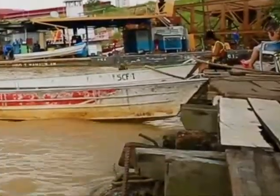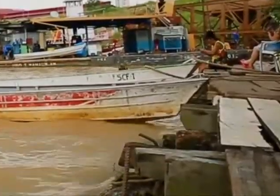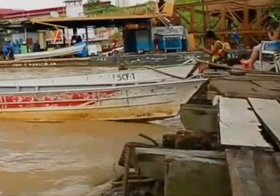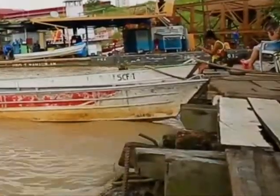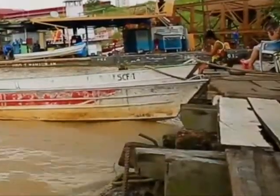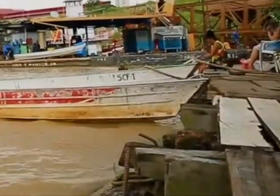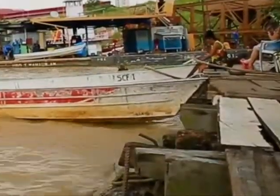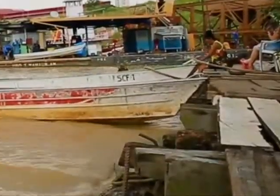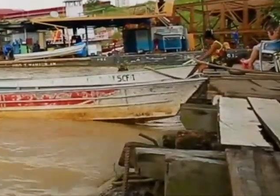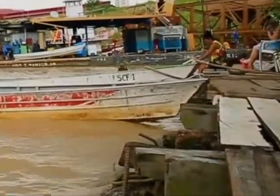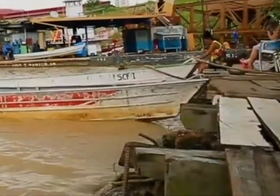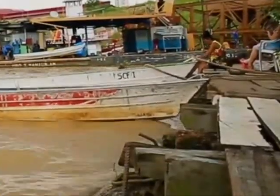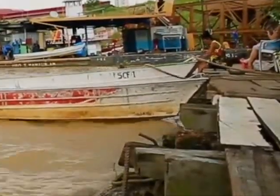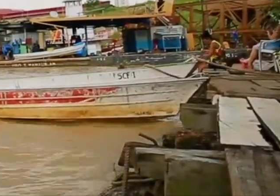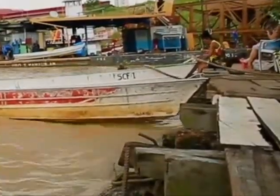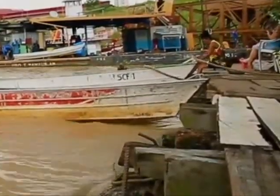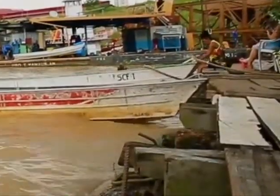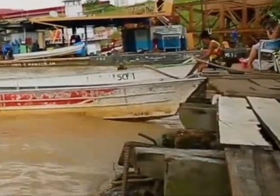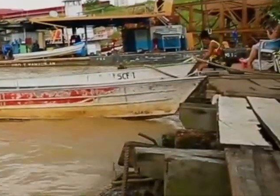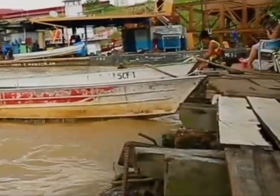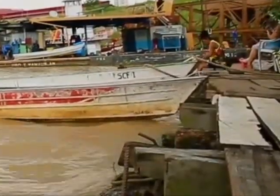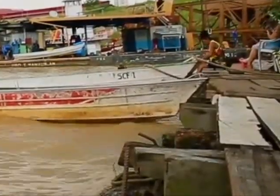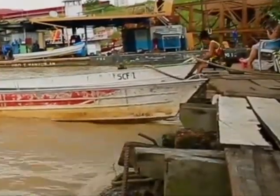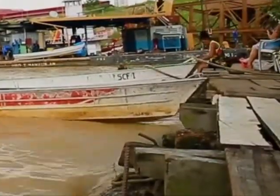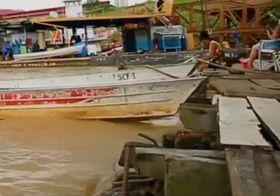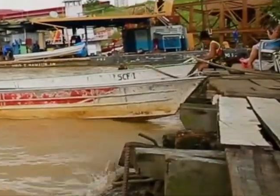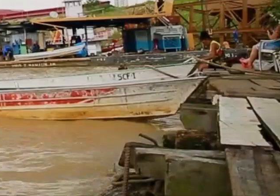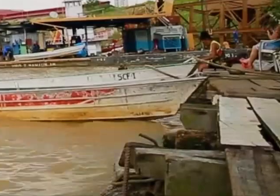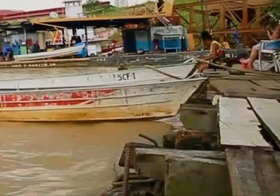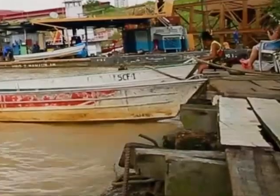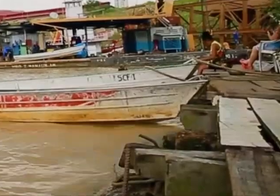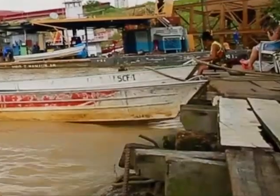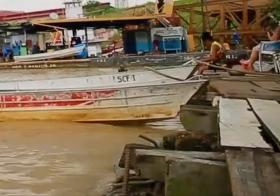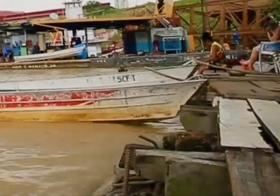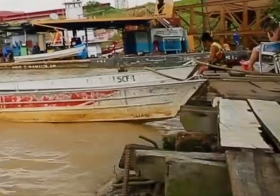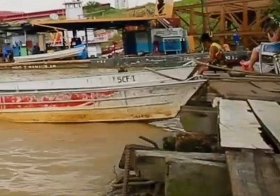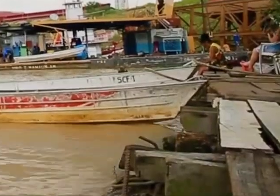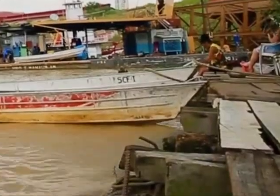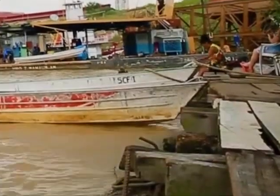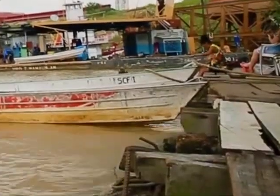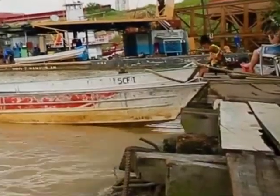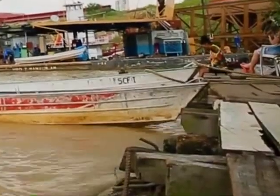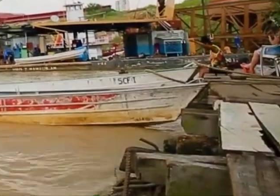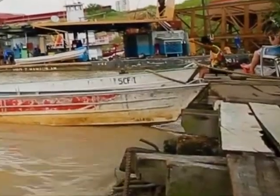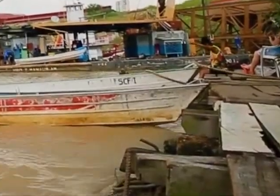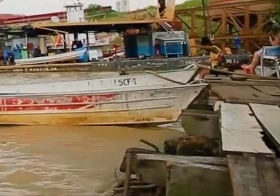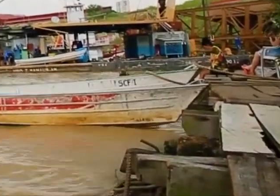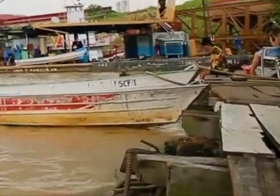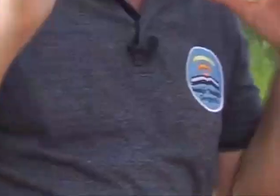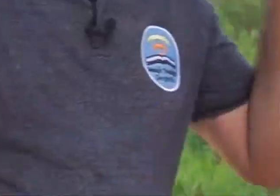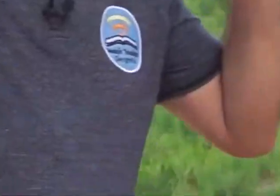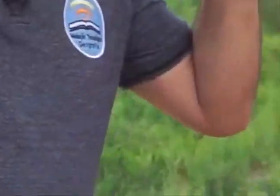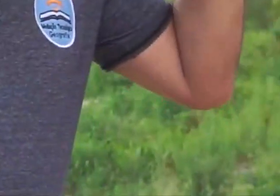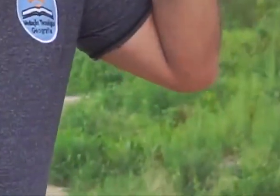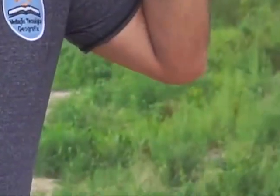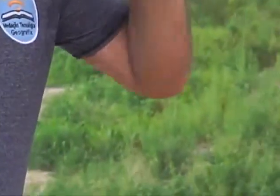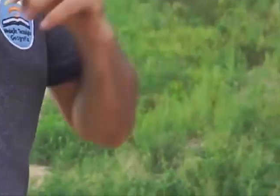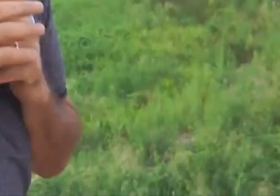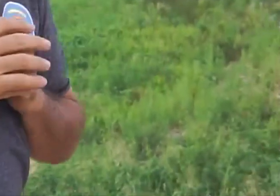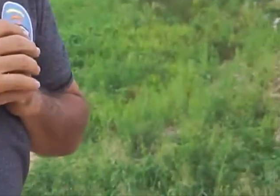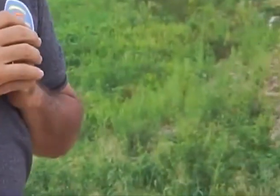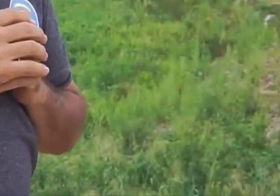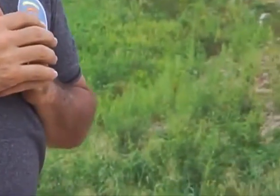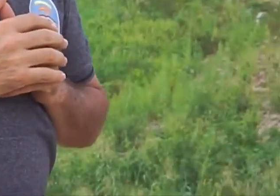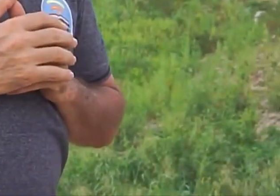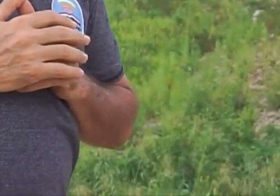é transporte hidroviário. Observe a importância que nós temos. E claro, lá no